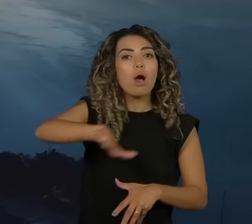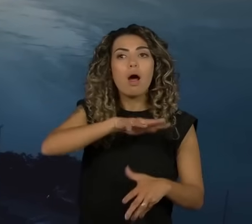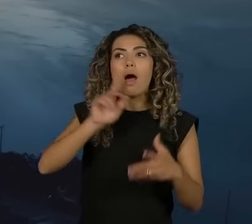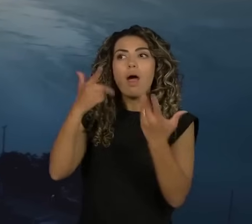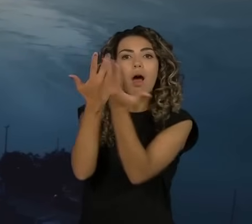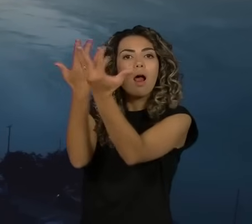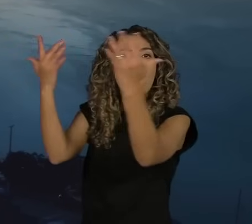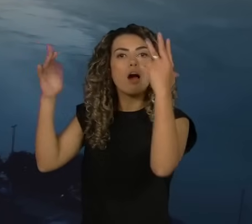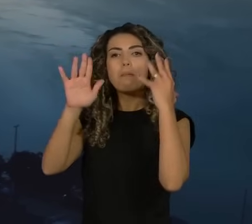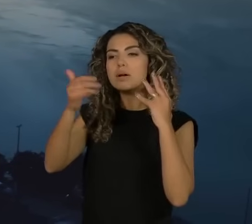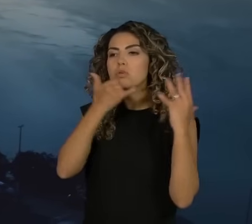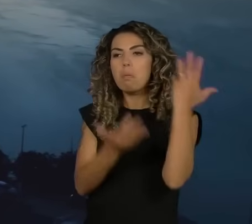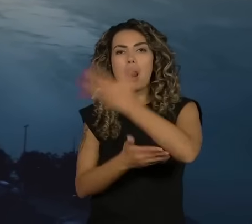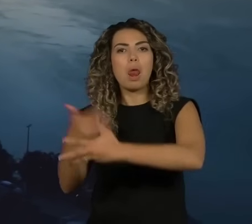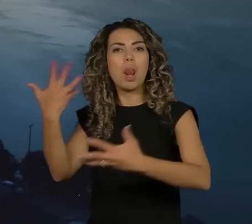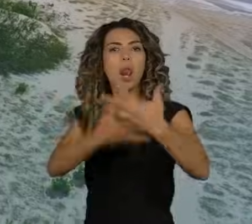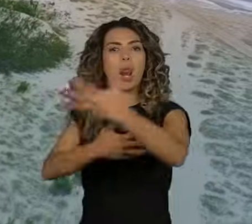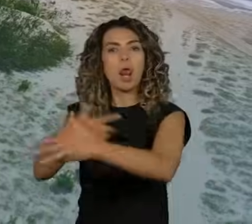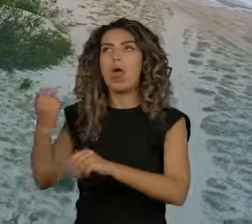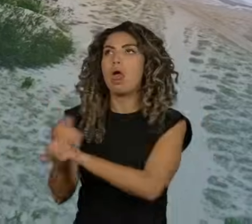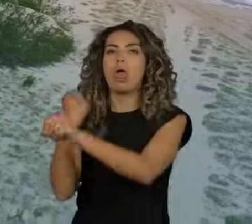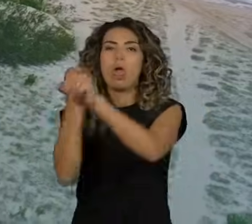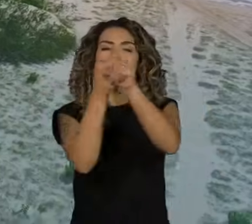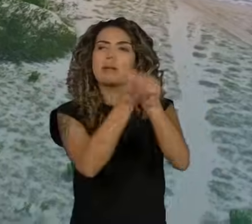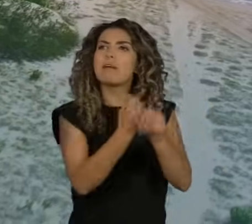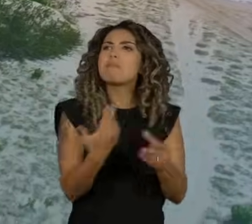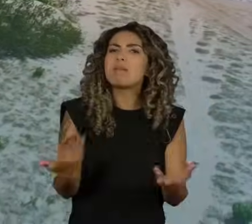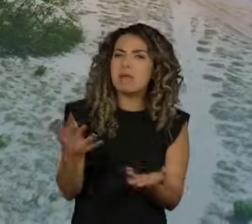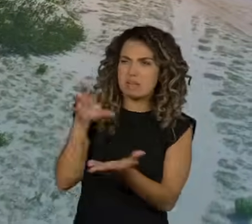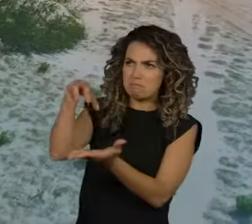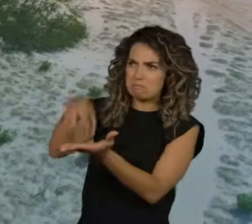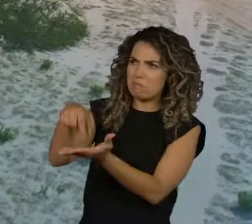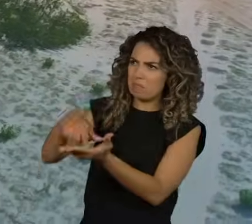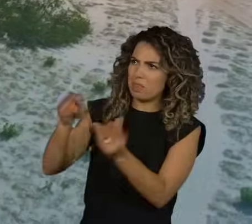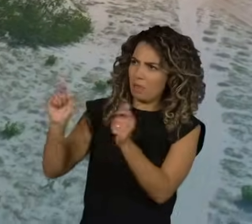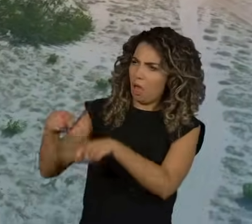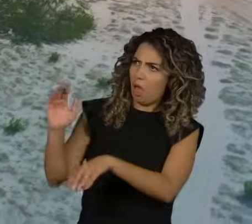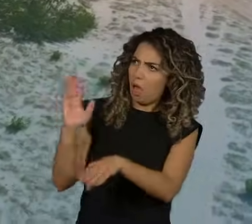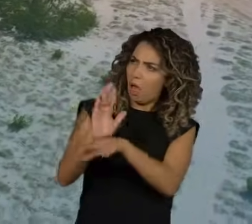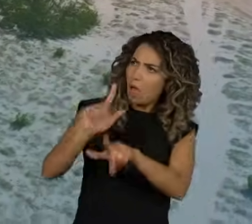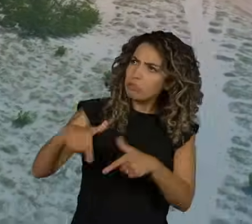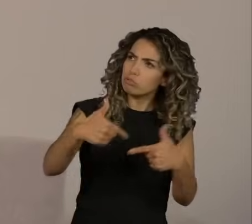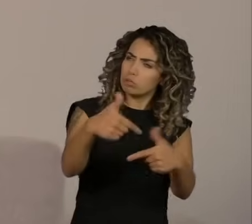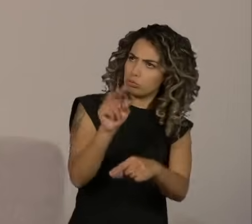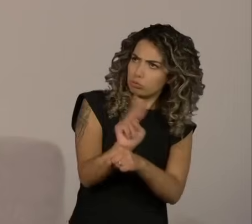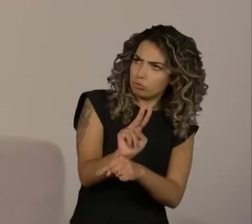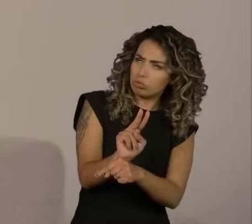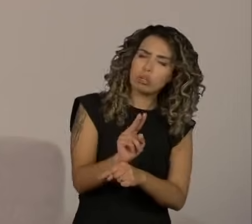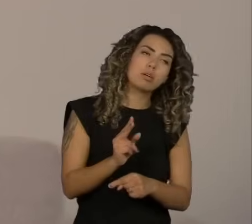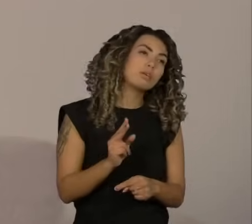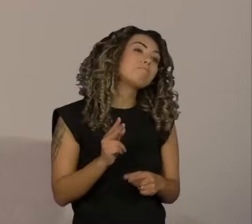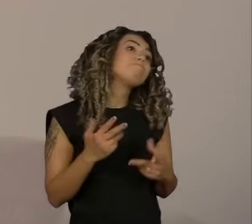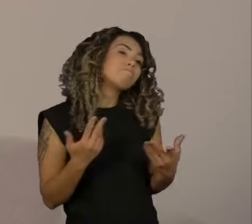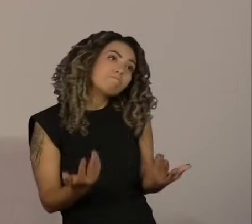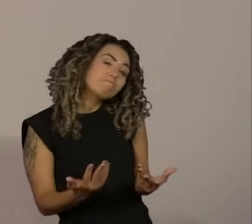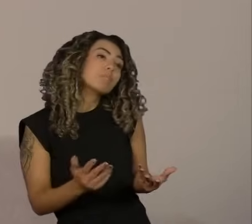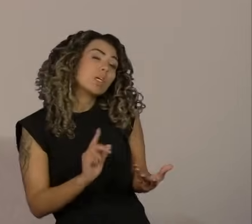que o SNUC ajuda a conservar a nossa biodiversidade? Nós